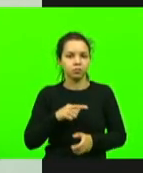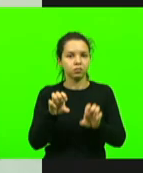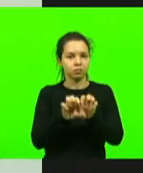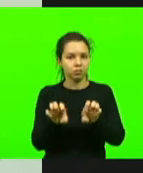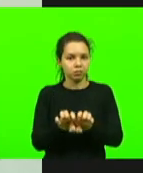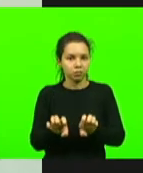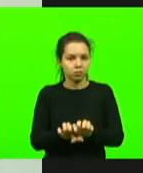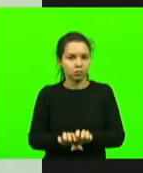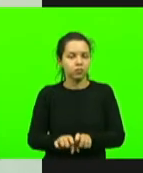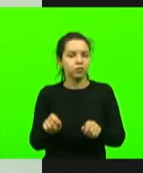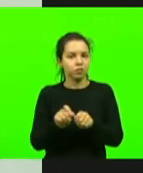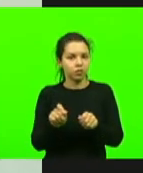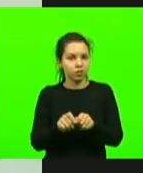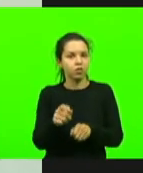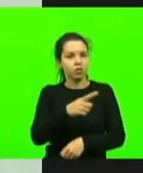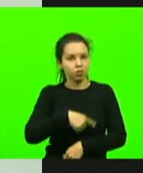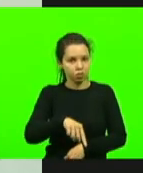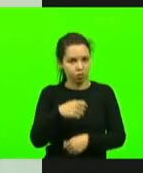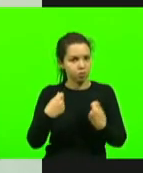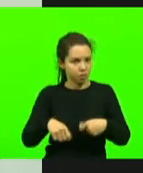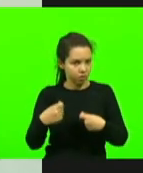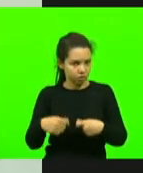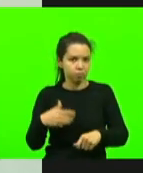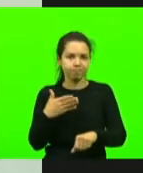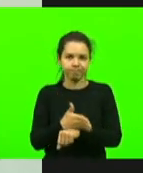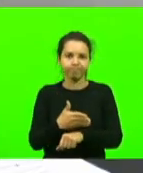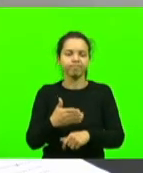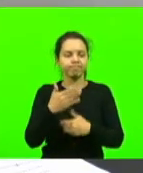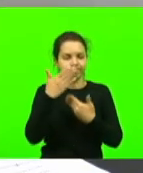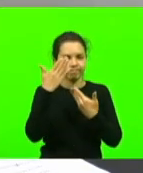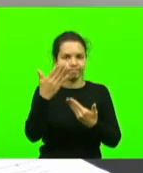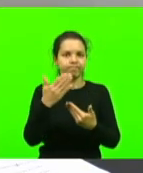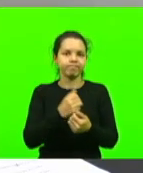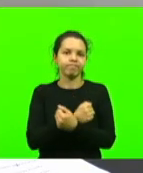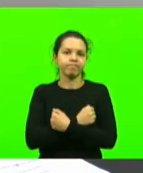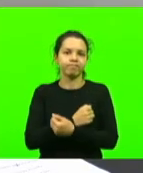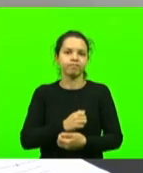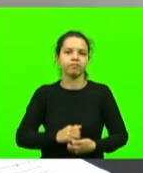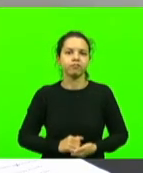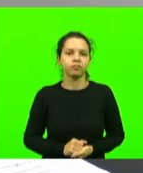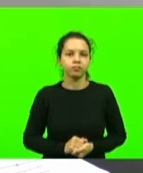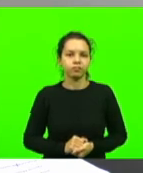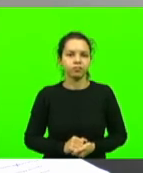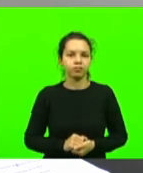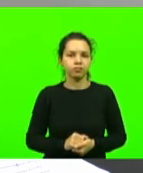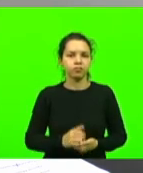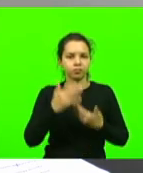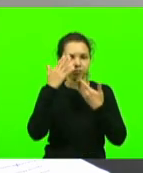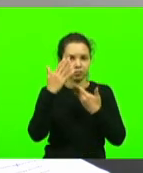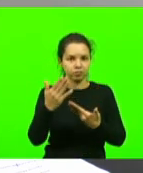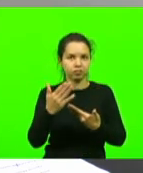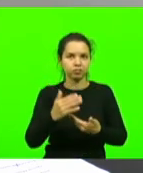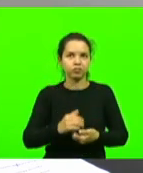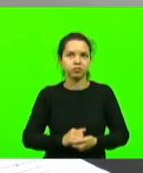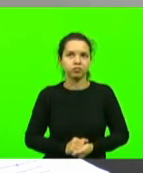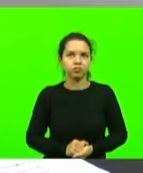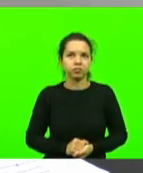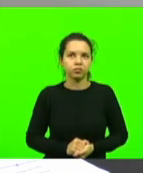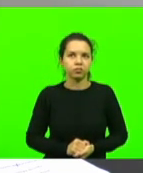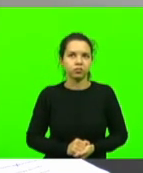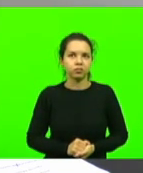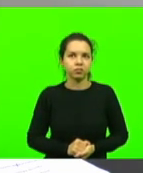transformadas nós temos que reagir um abraço a todos Obrigada Pedro eu